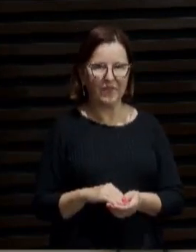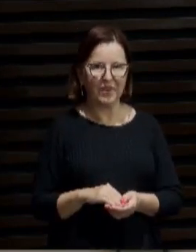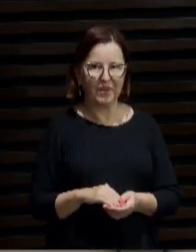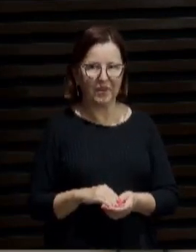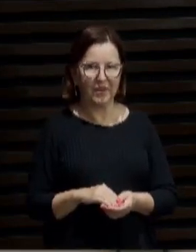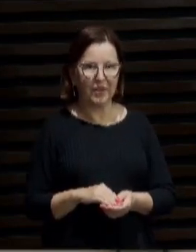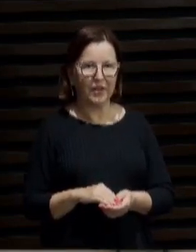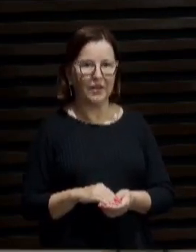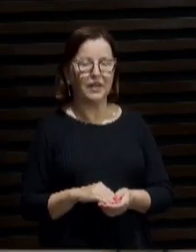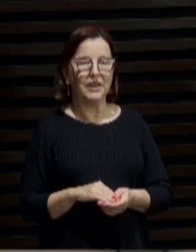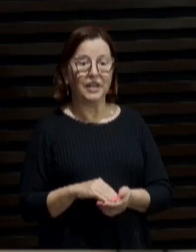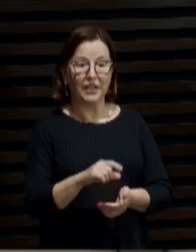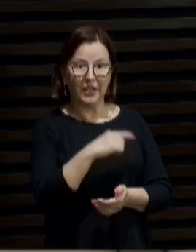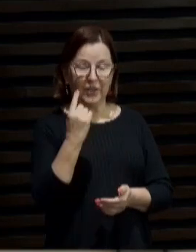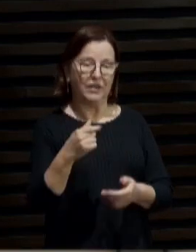na obra de Cristo.